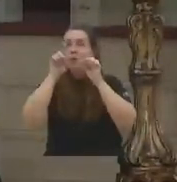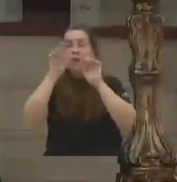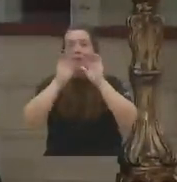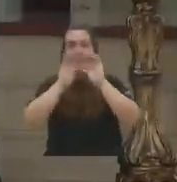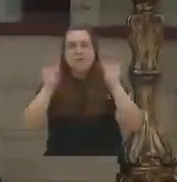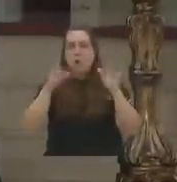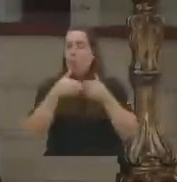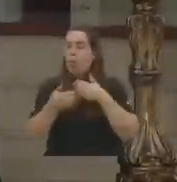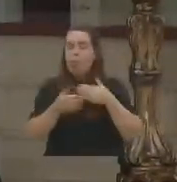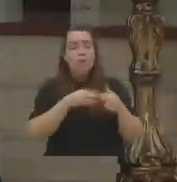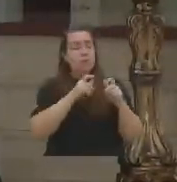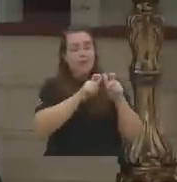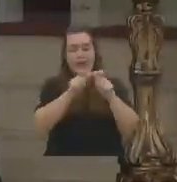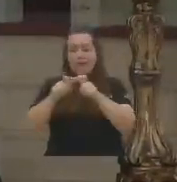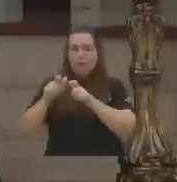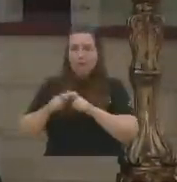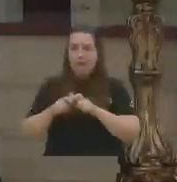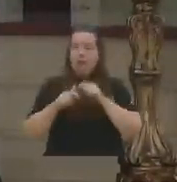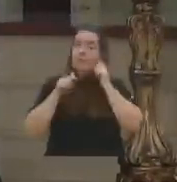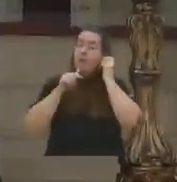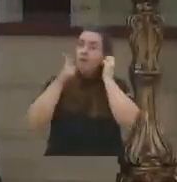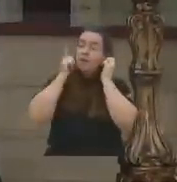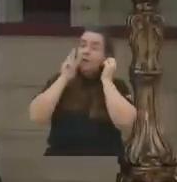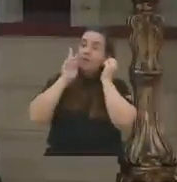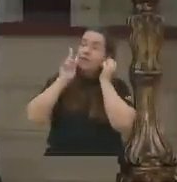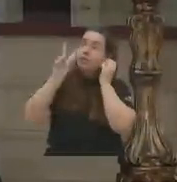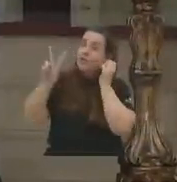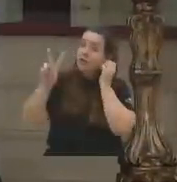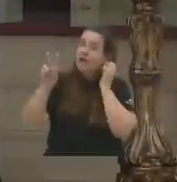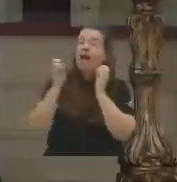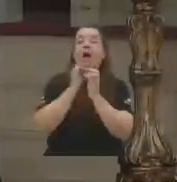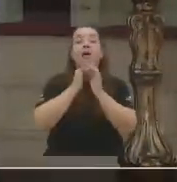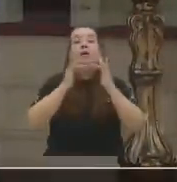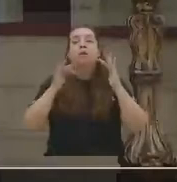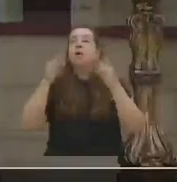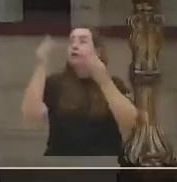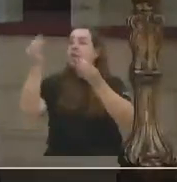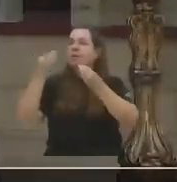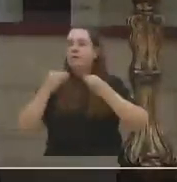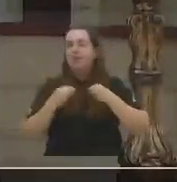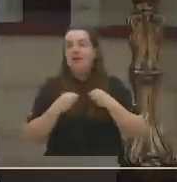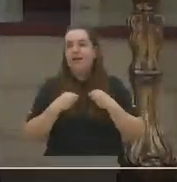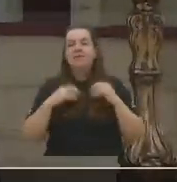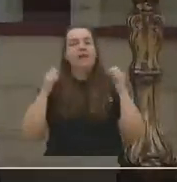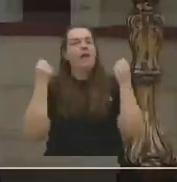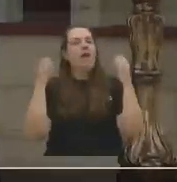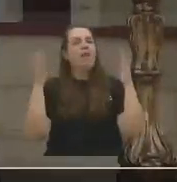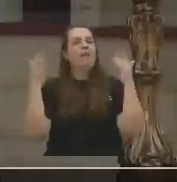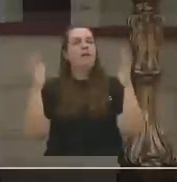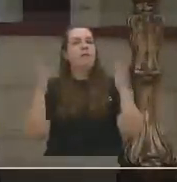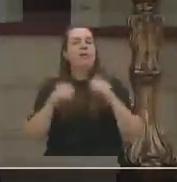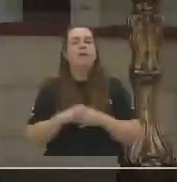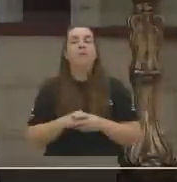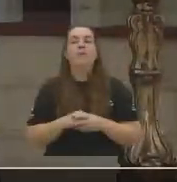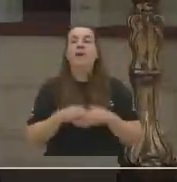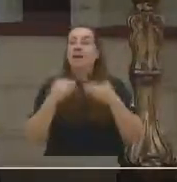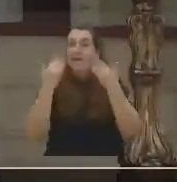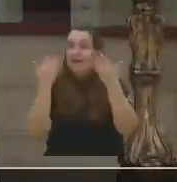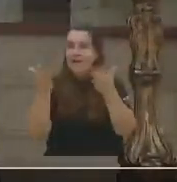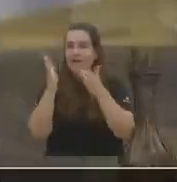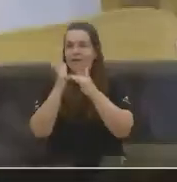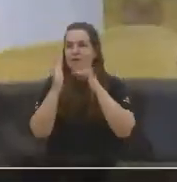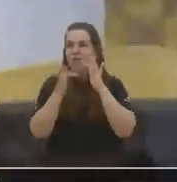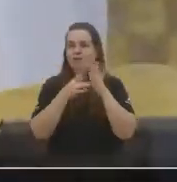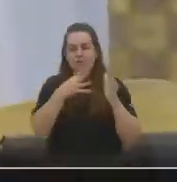estiver, para que contemplem a glória que me deste. Aleluia! Eis